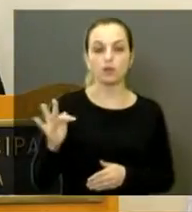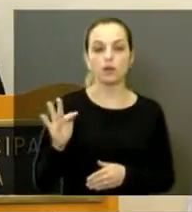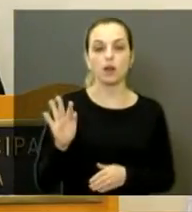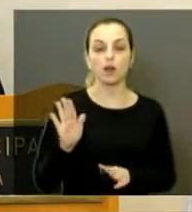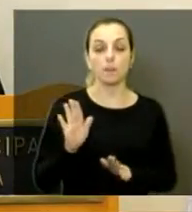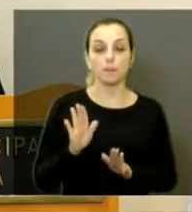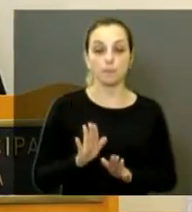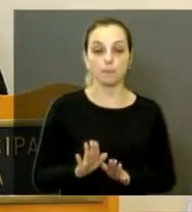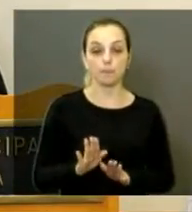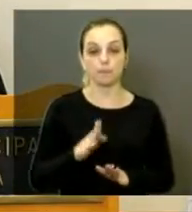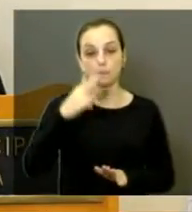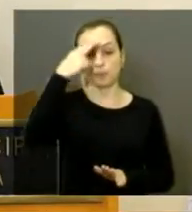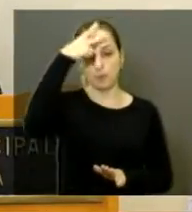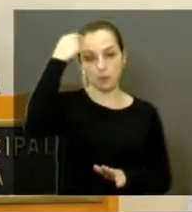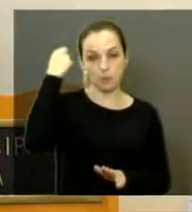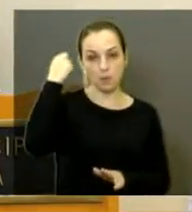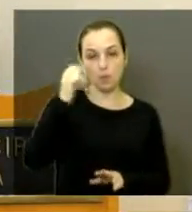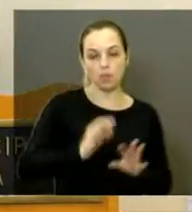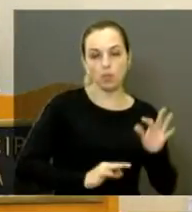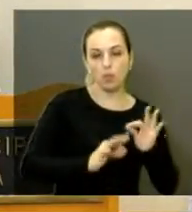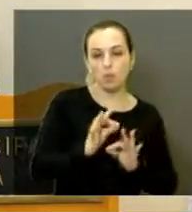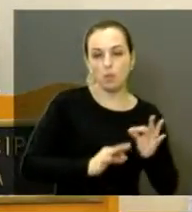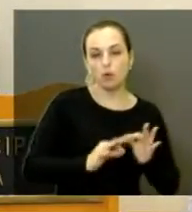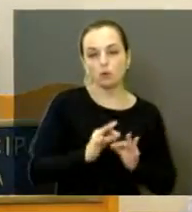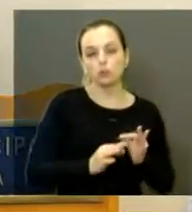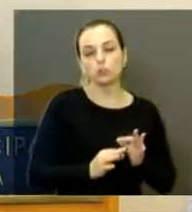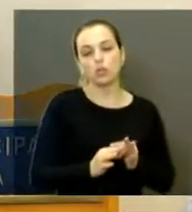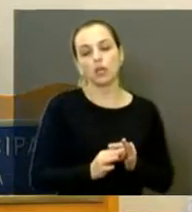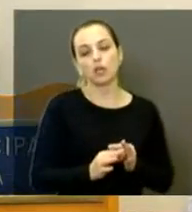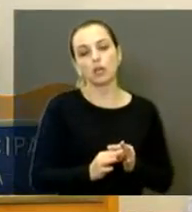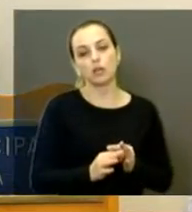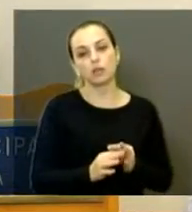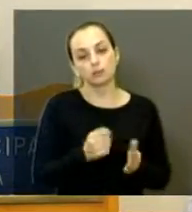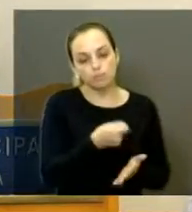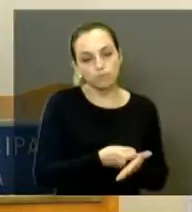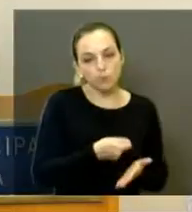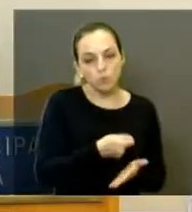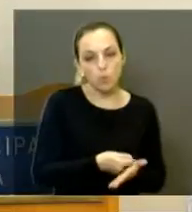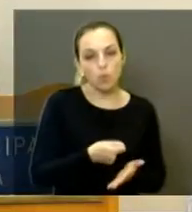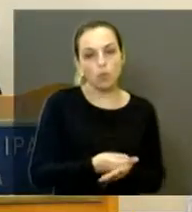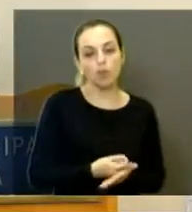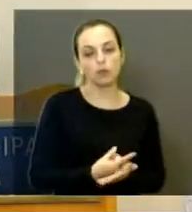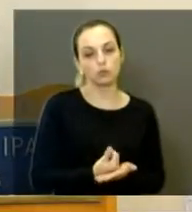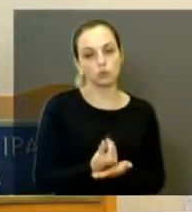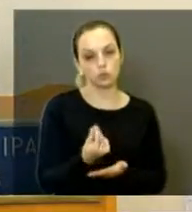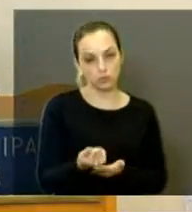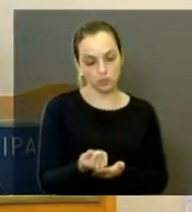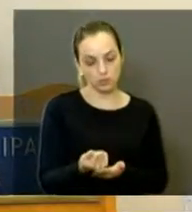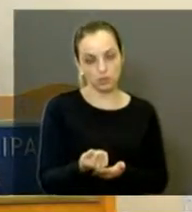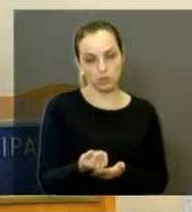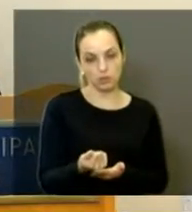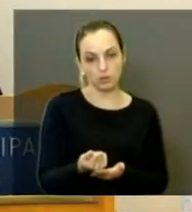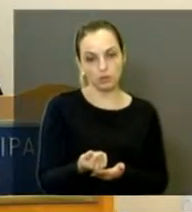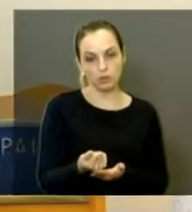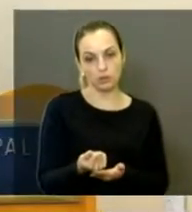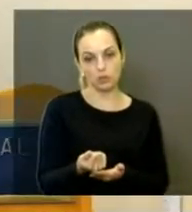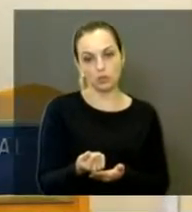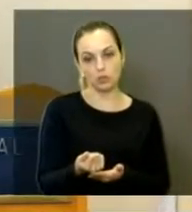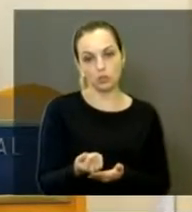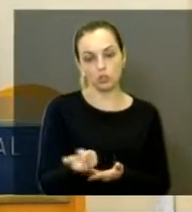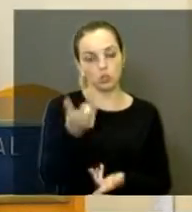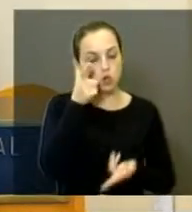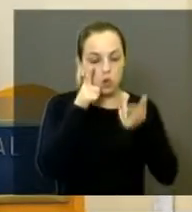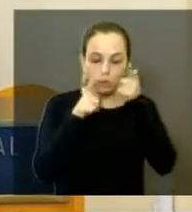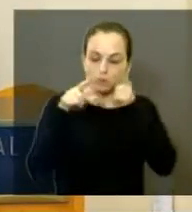se o prefeito não montar projeto, não correr atrás desse dinheiro, ele não cai aqui na